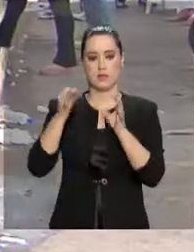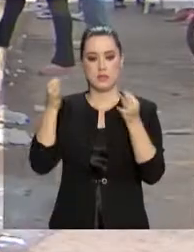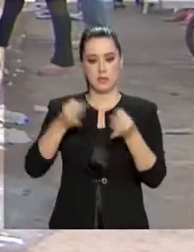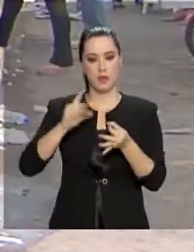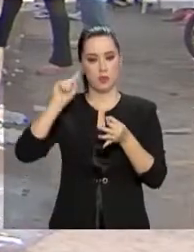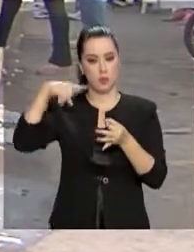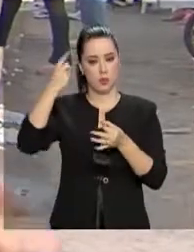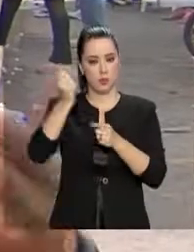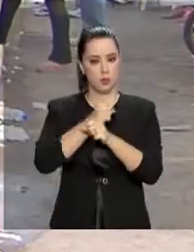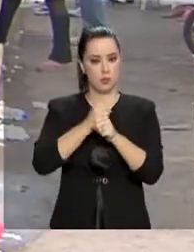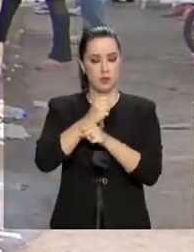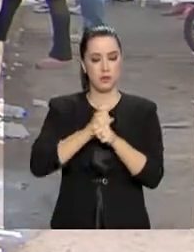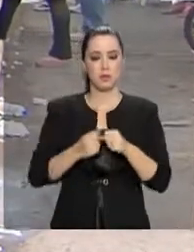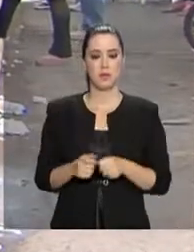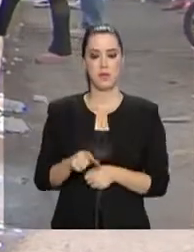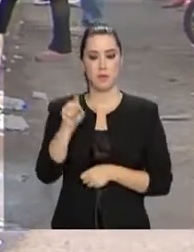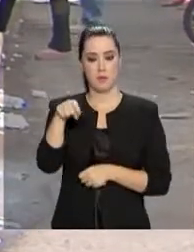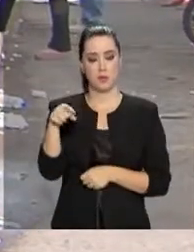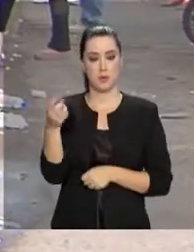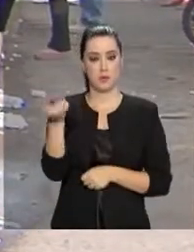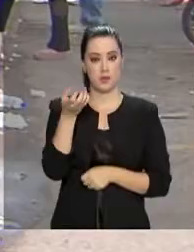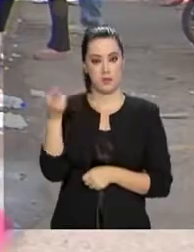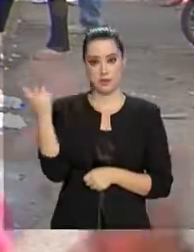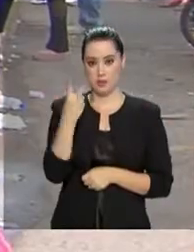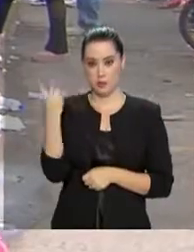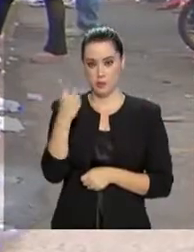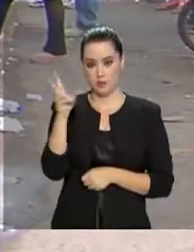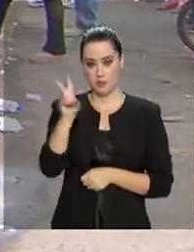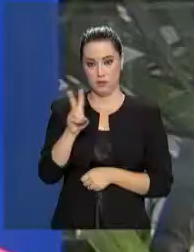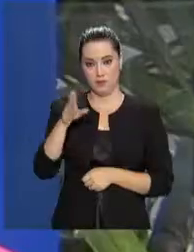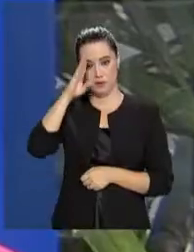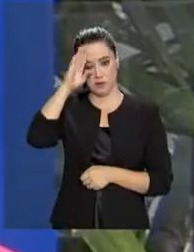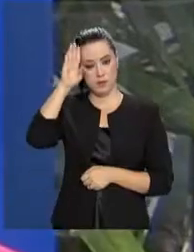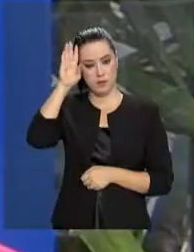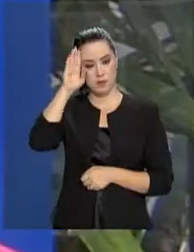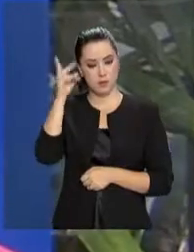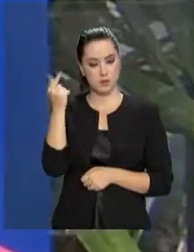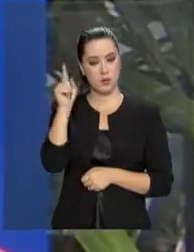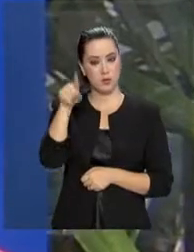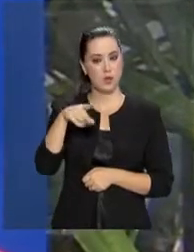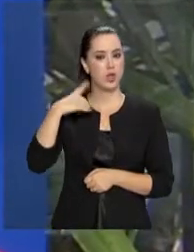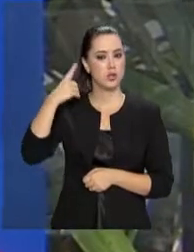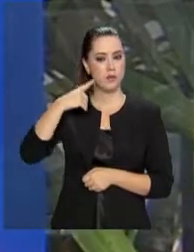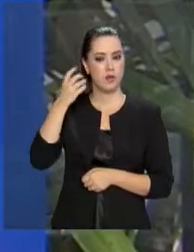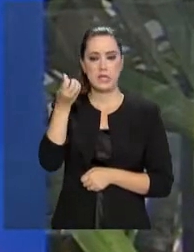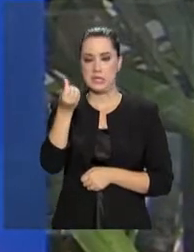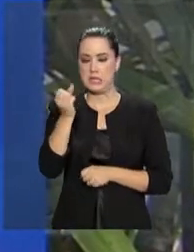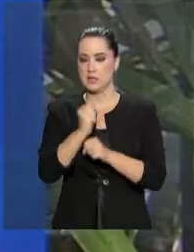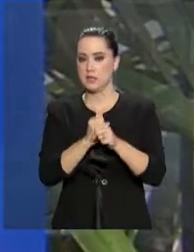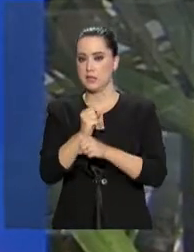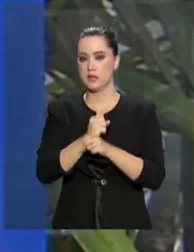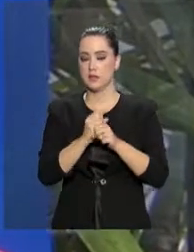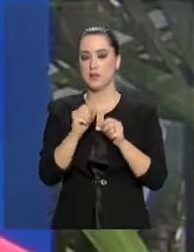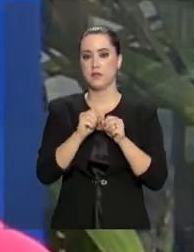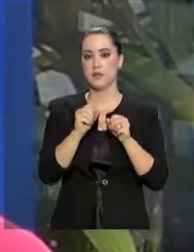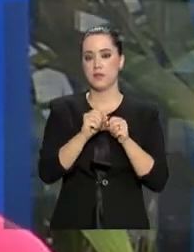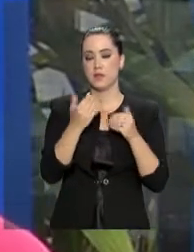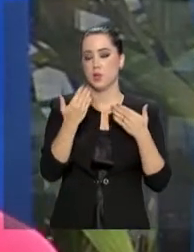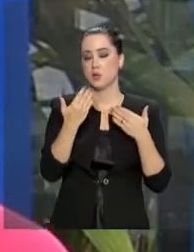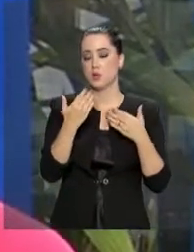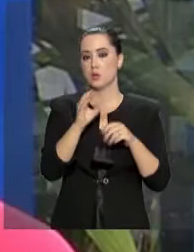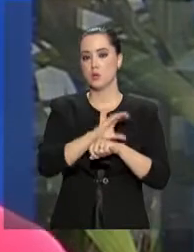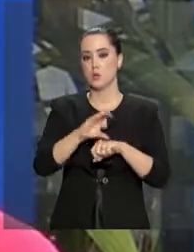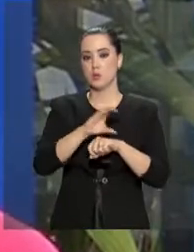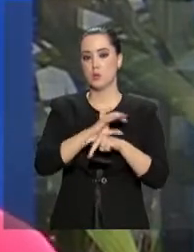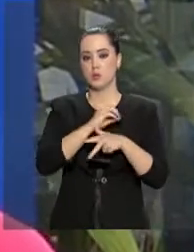há aqueles que tentam uma segunda graduação, como Marcos Alberto. Advogado há 6 anos, ele fez o curso de direito